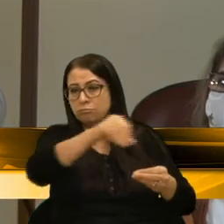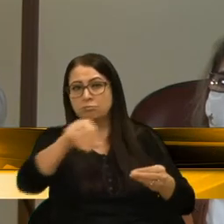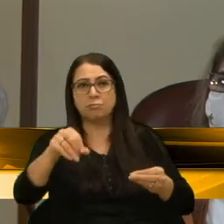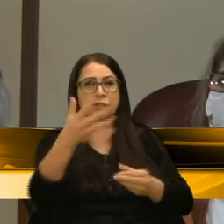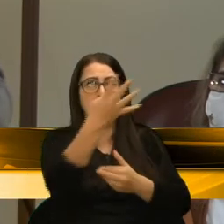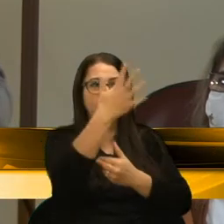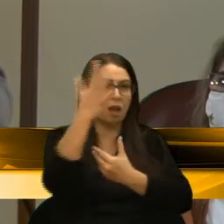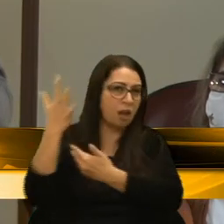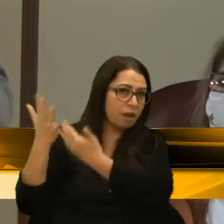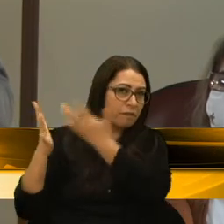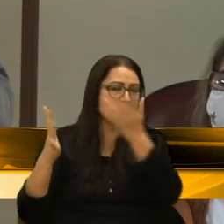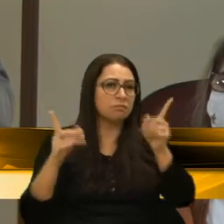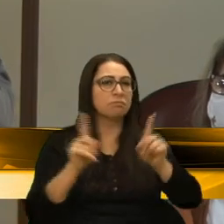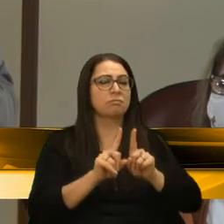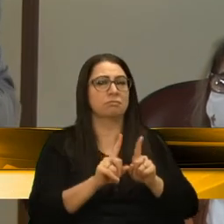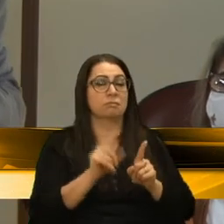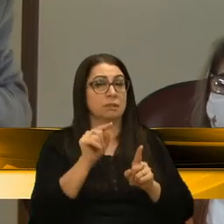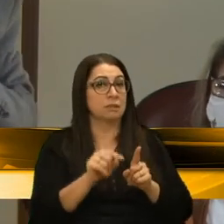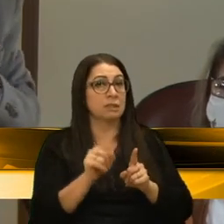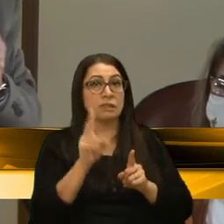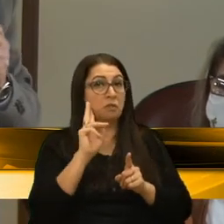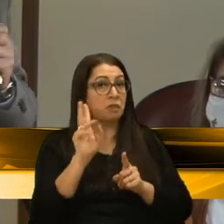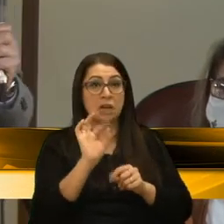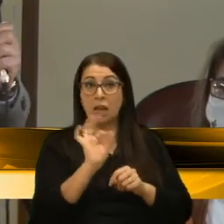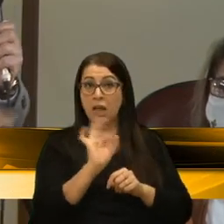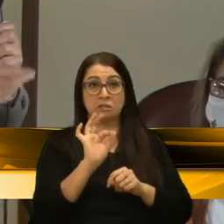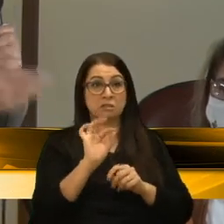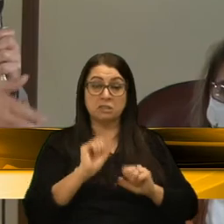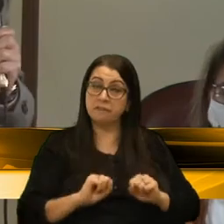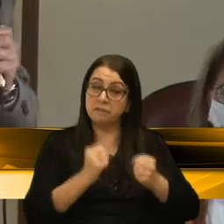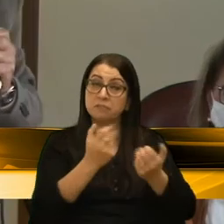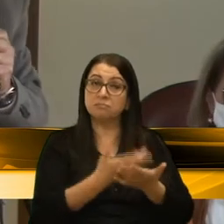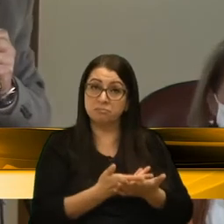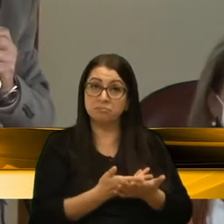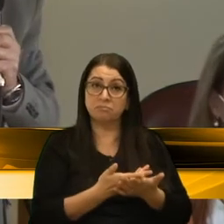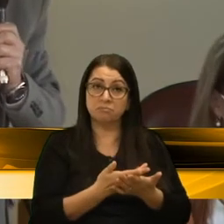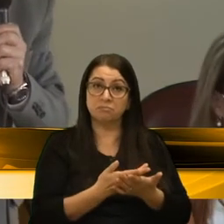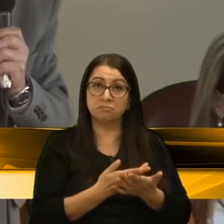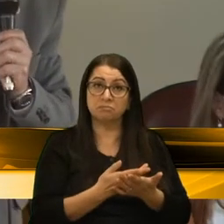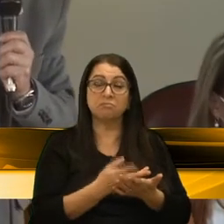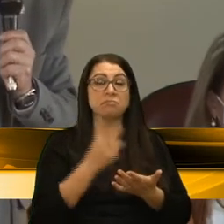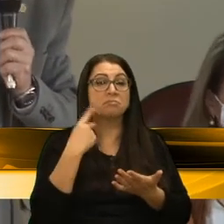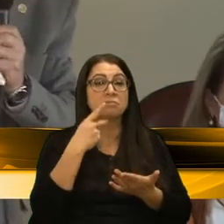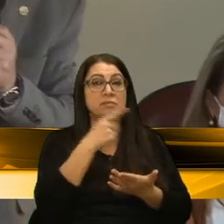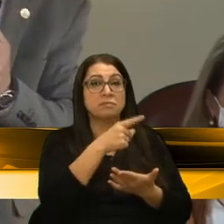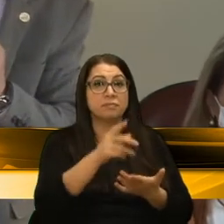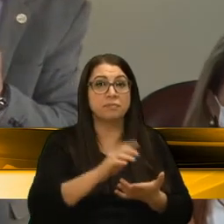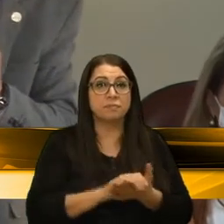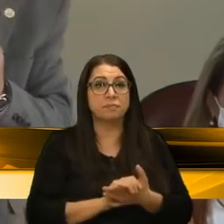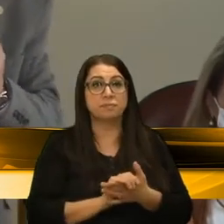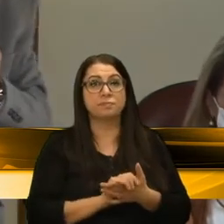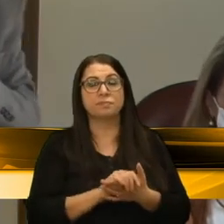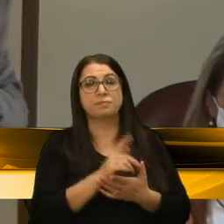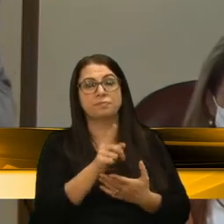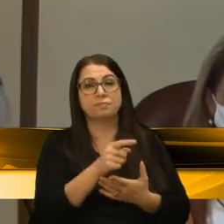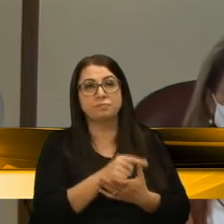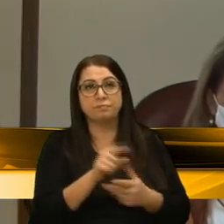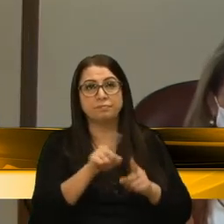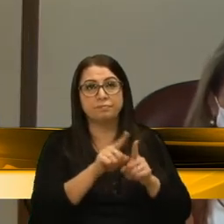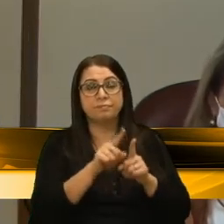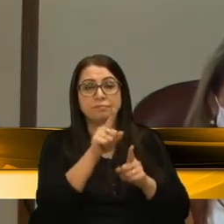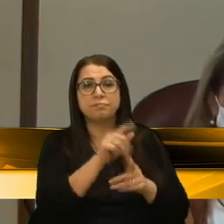arvoredo, e não se vê uma voz. Vereador Tuigo, Vossa Excelência pegou muito bem o corte das araucárias aqui ao